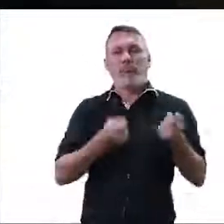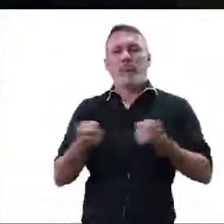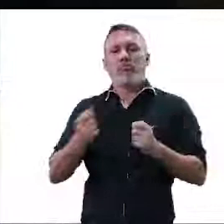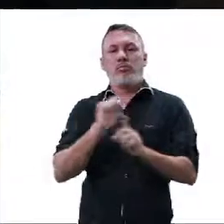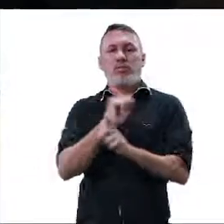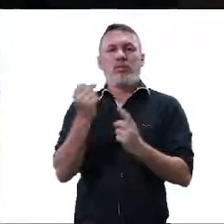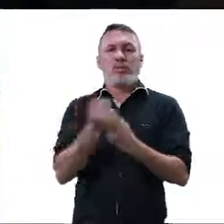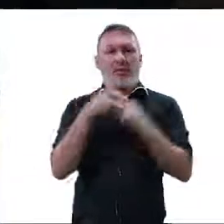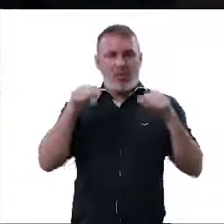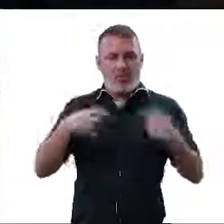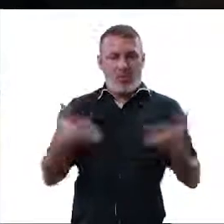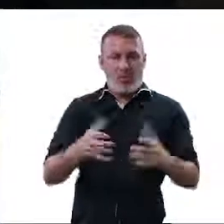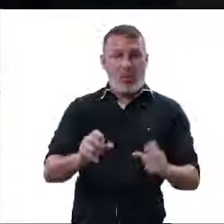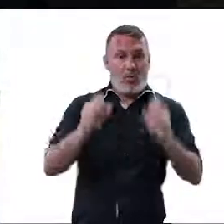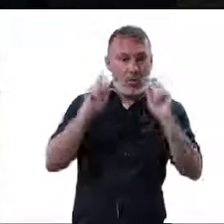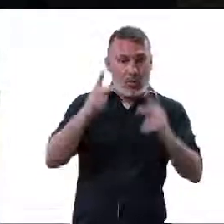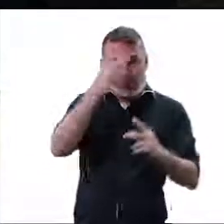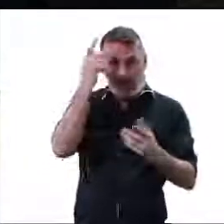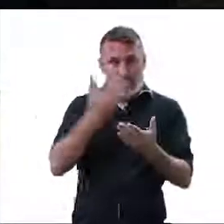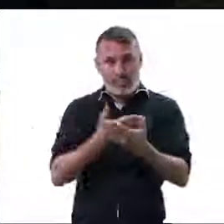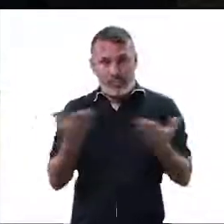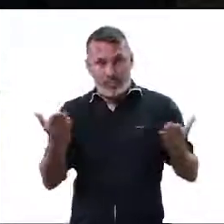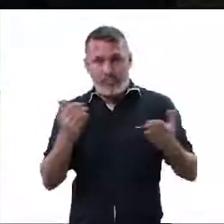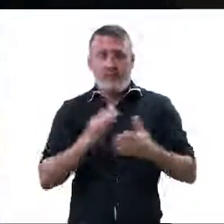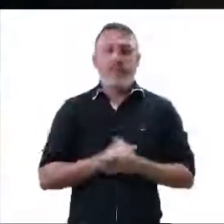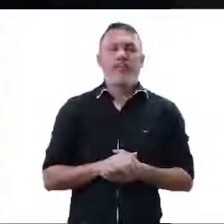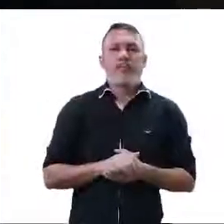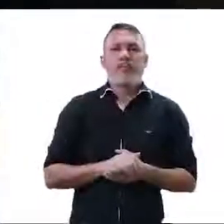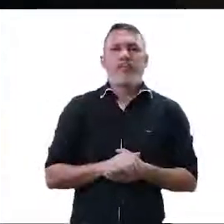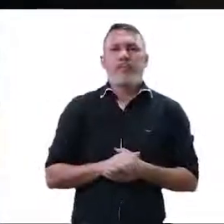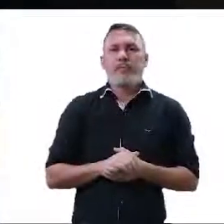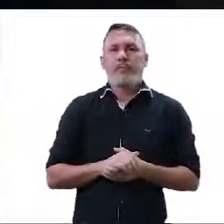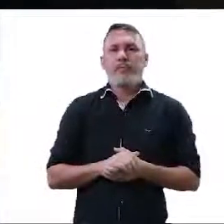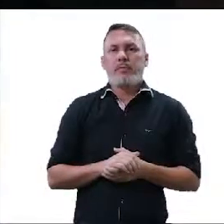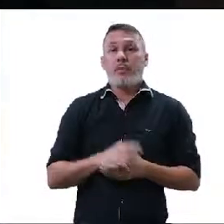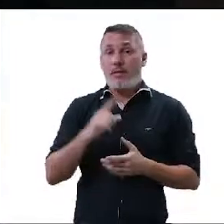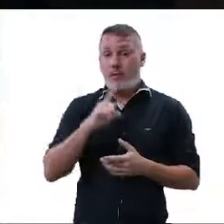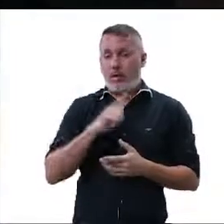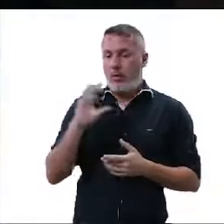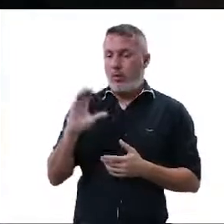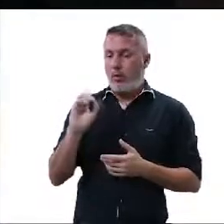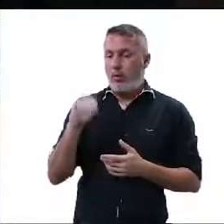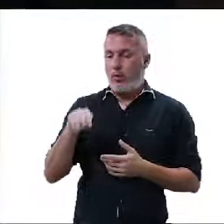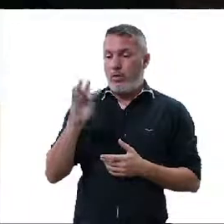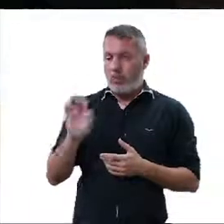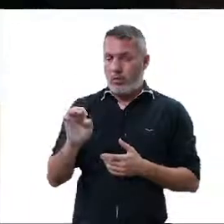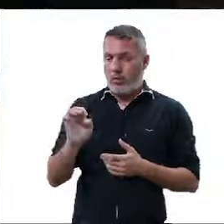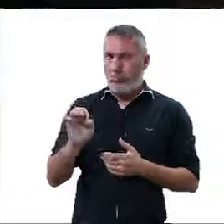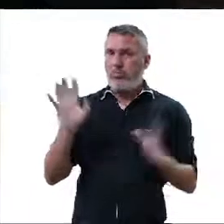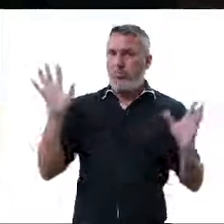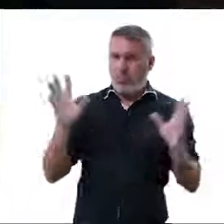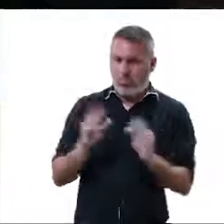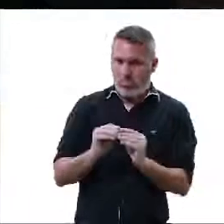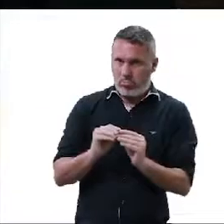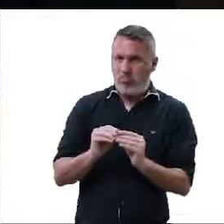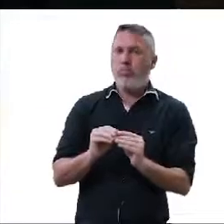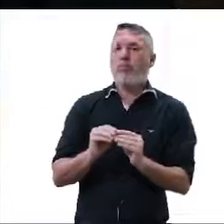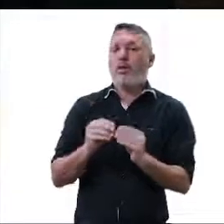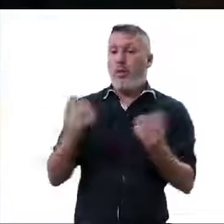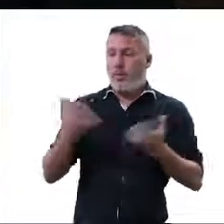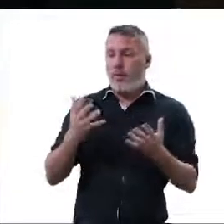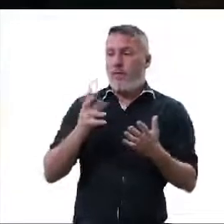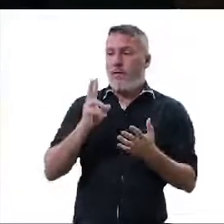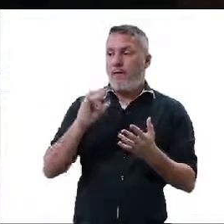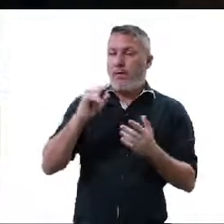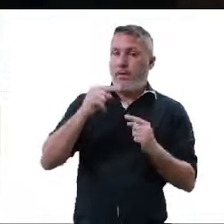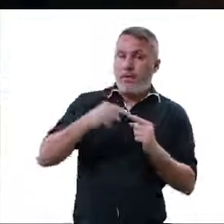coesa. Tá ok, gente? E aí, com o Comte, né, nós iremos agora